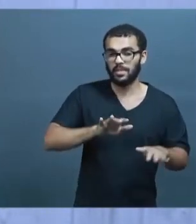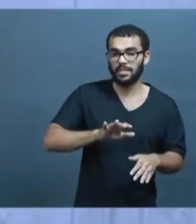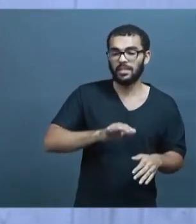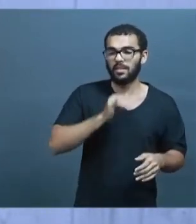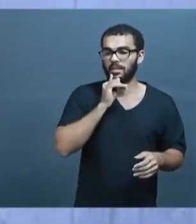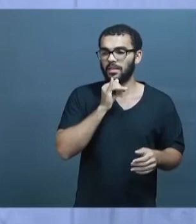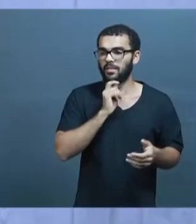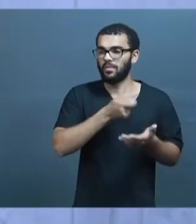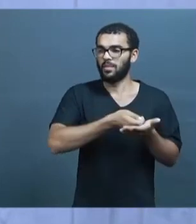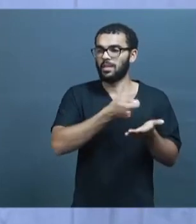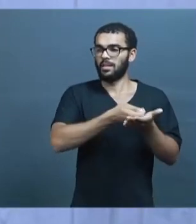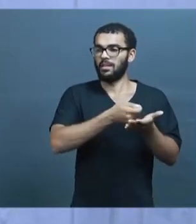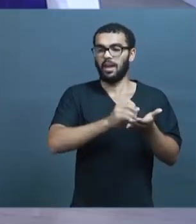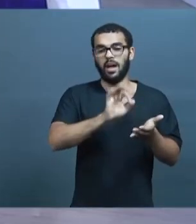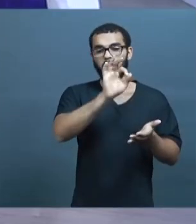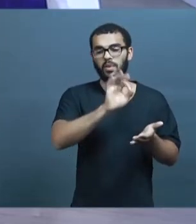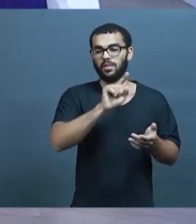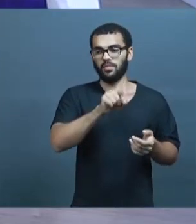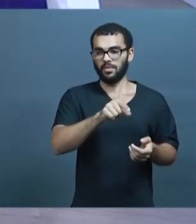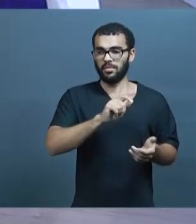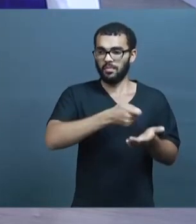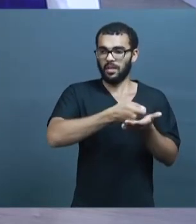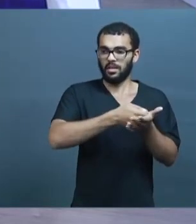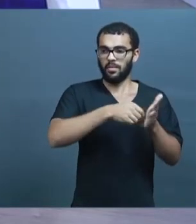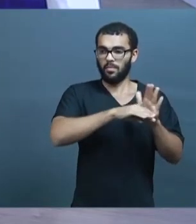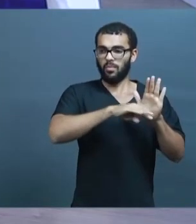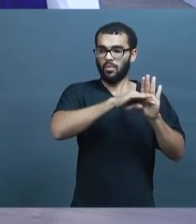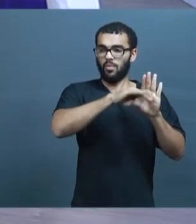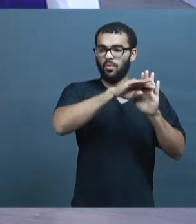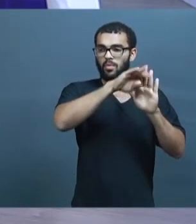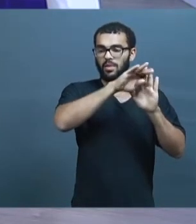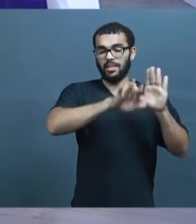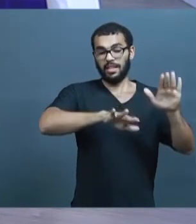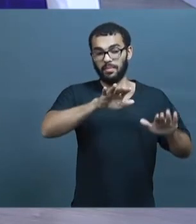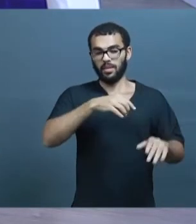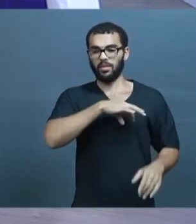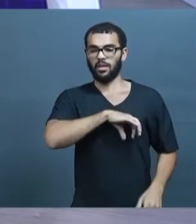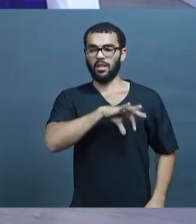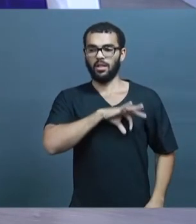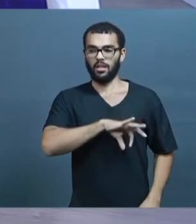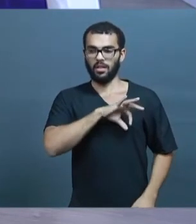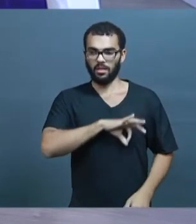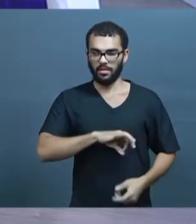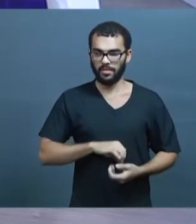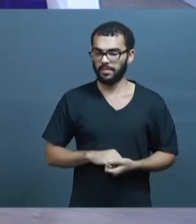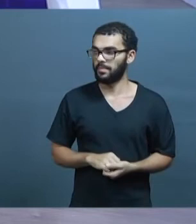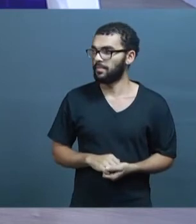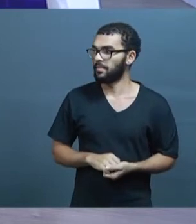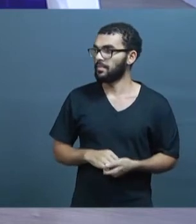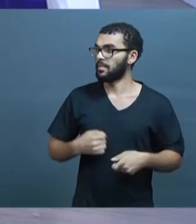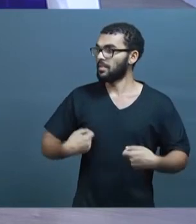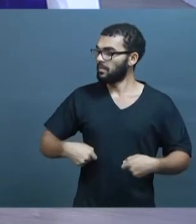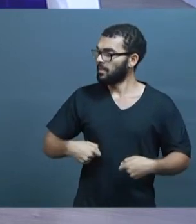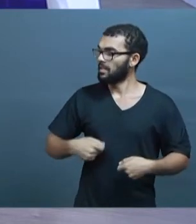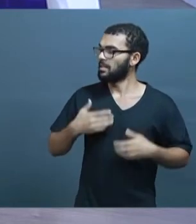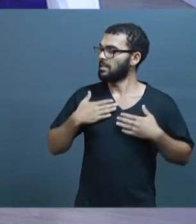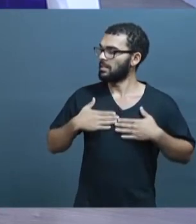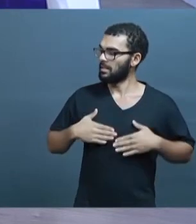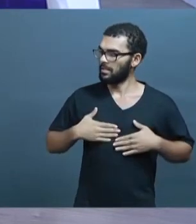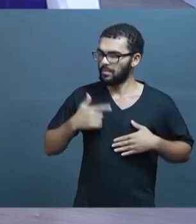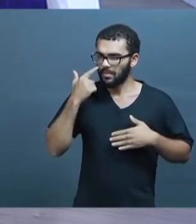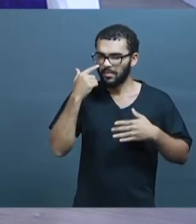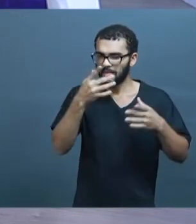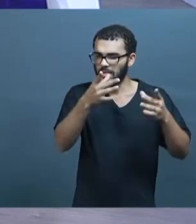entrando na faixa mais alta. Então é preciso muita cautela, né, para entender todos esses detalhes que